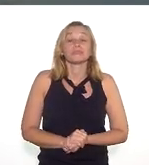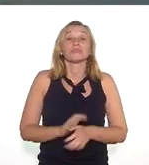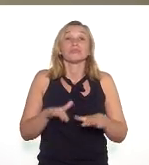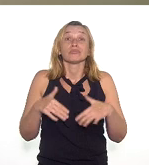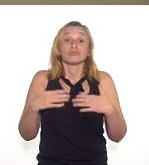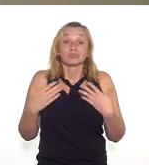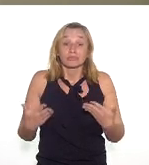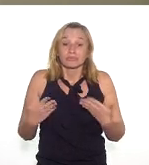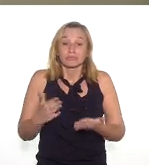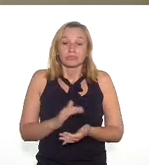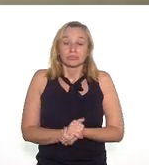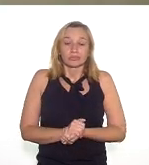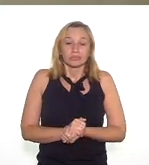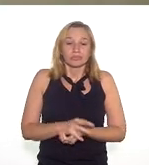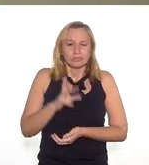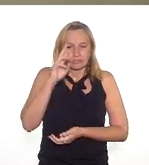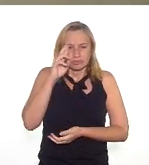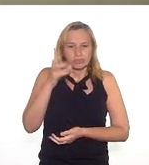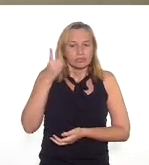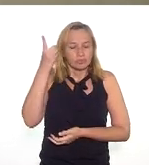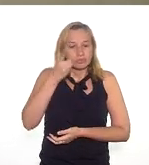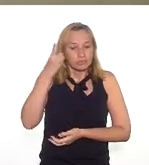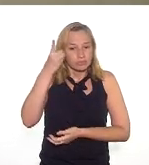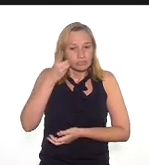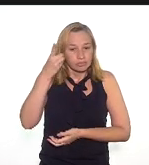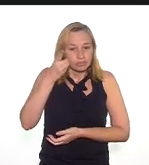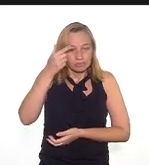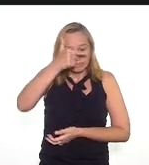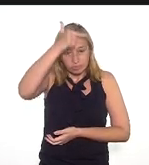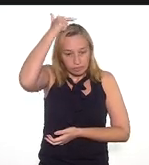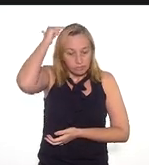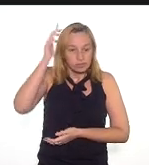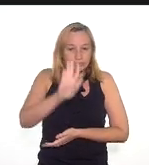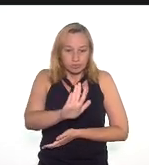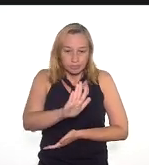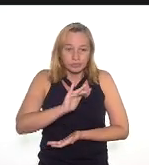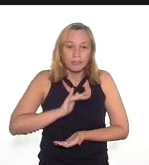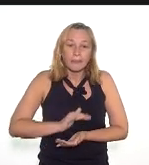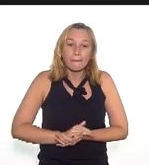Então, senhor deputado Luiz Paulo, desculpe a interferência.